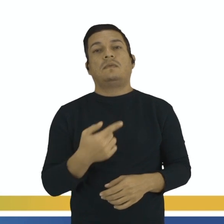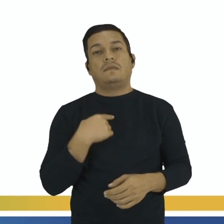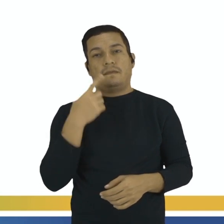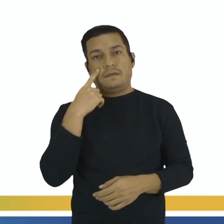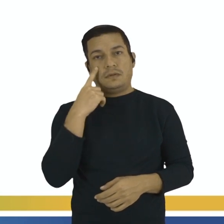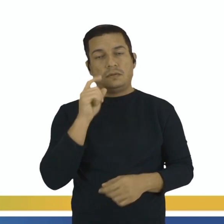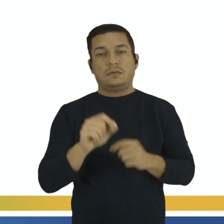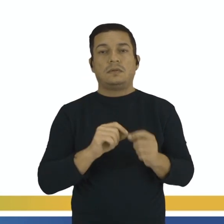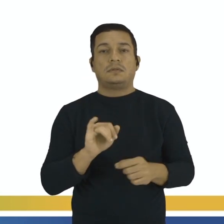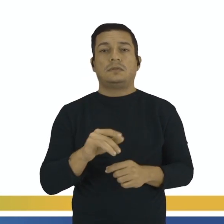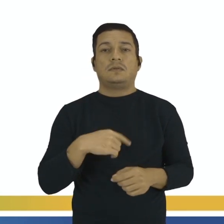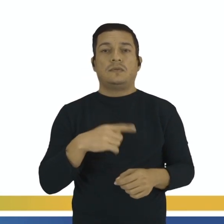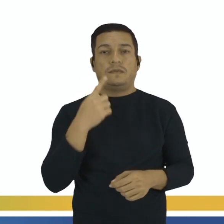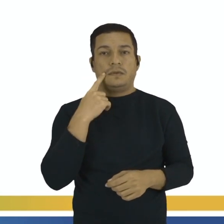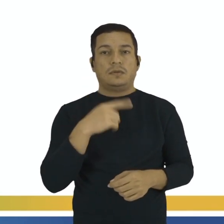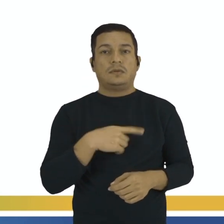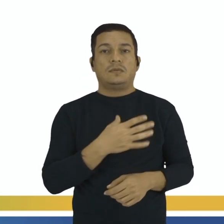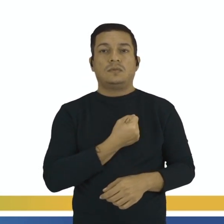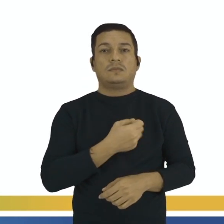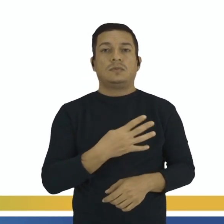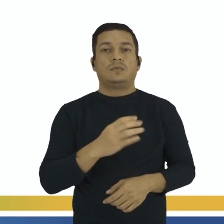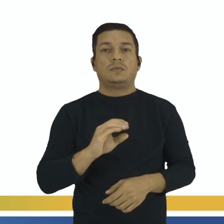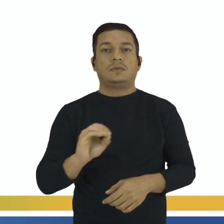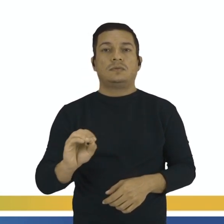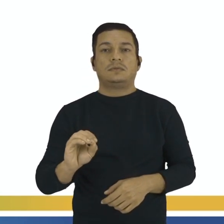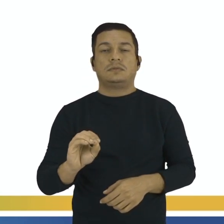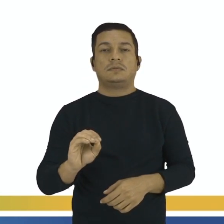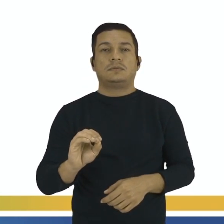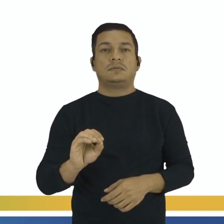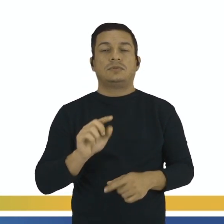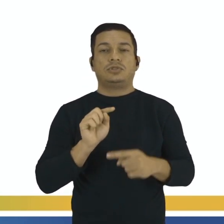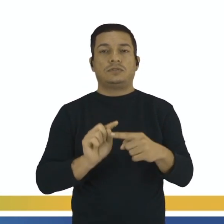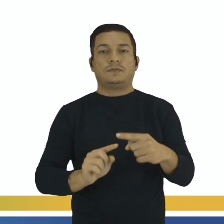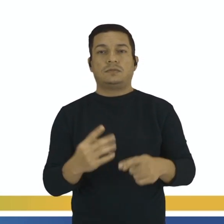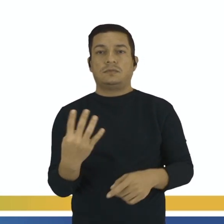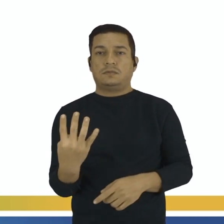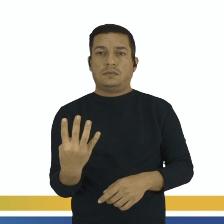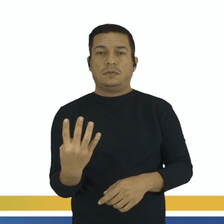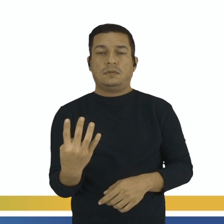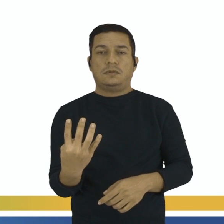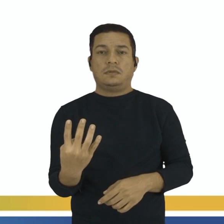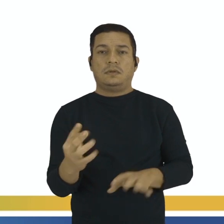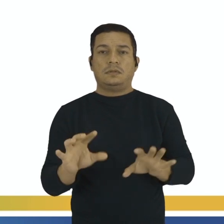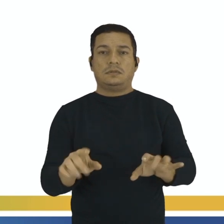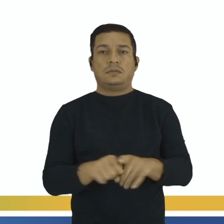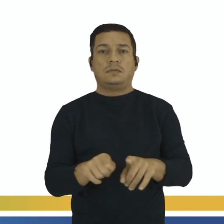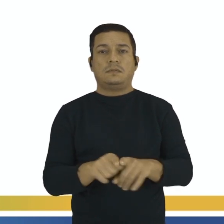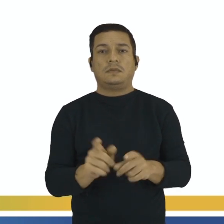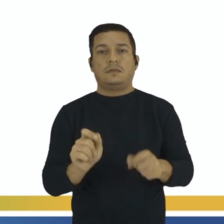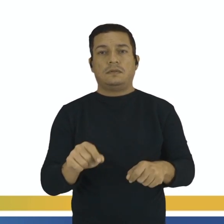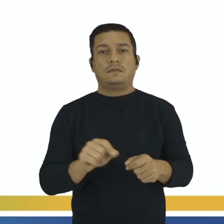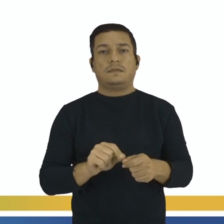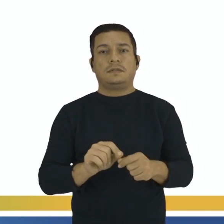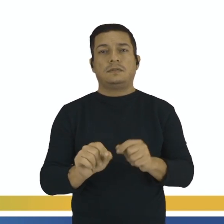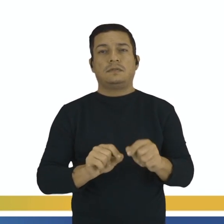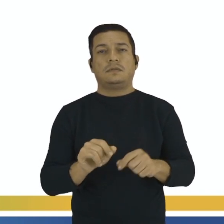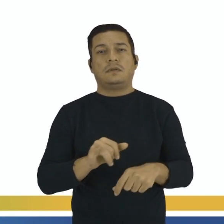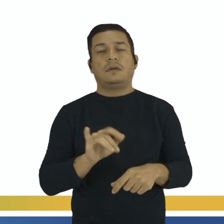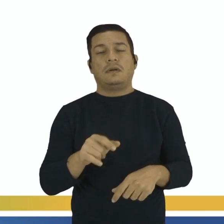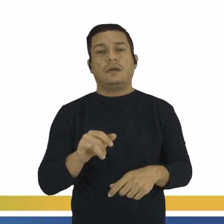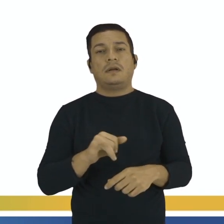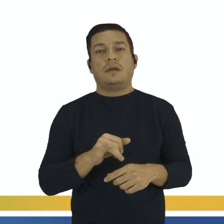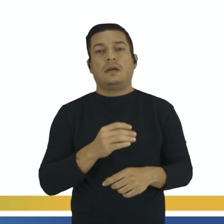Observe que, se eu pegar o número 400 e dividir por 4, assim também realizando essa mesma operação